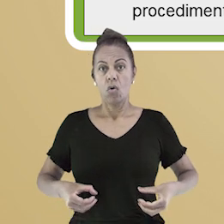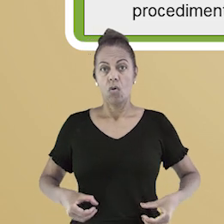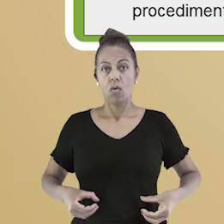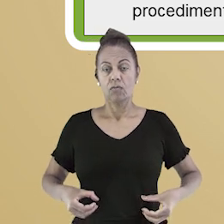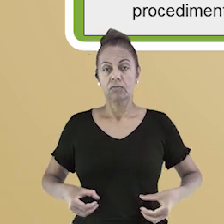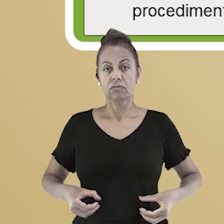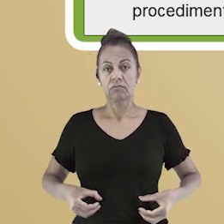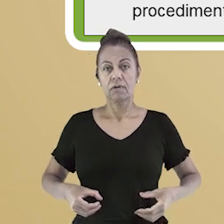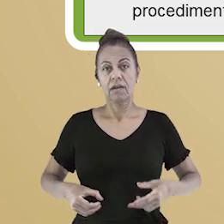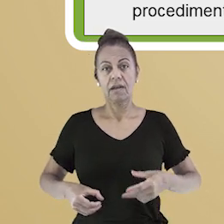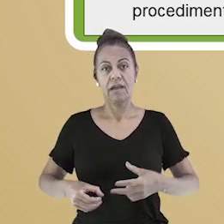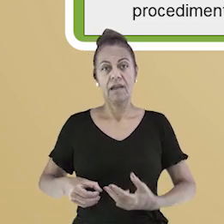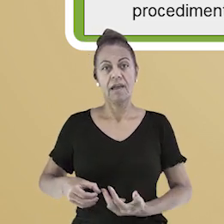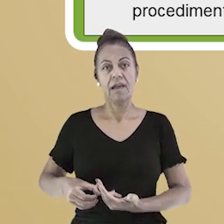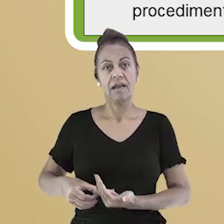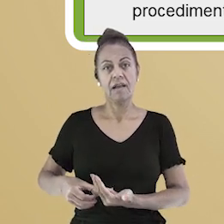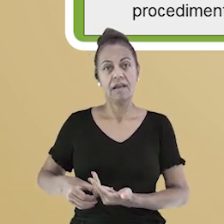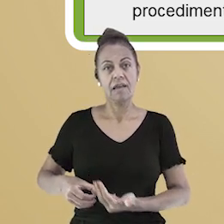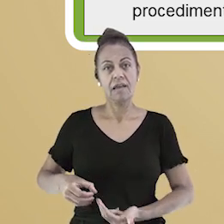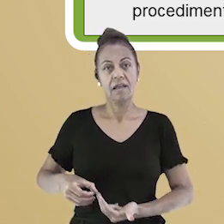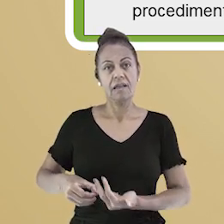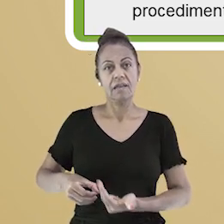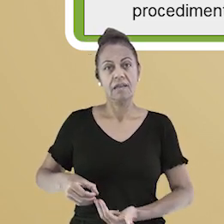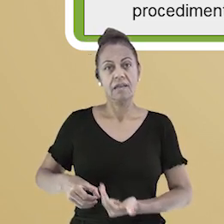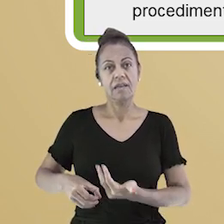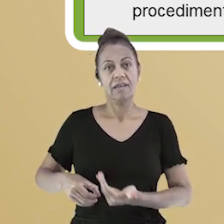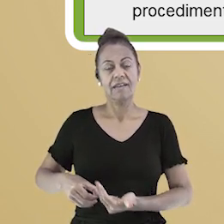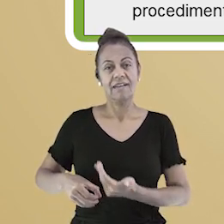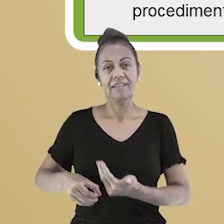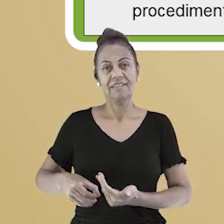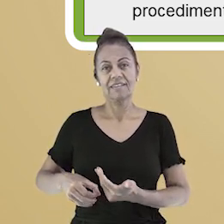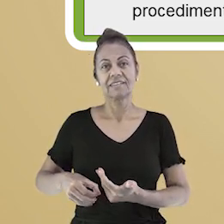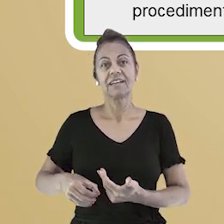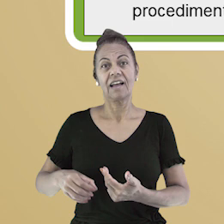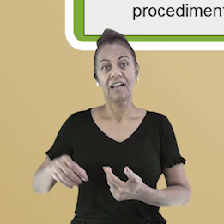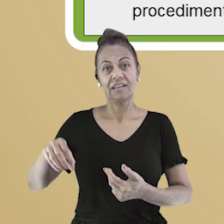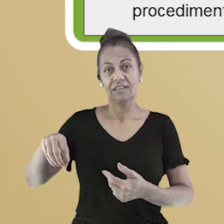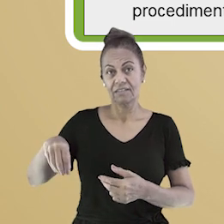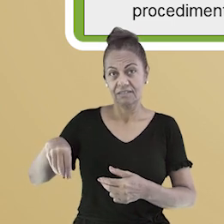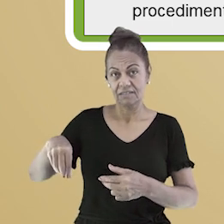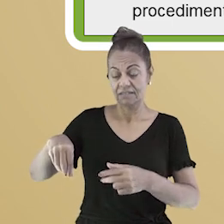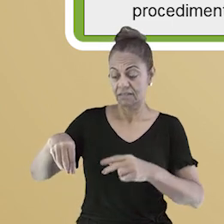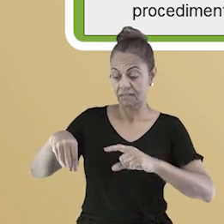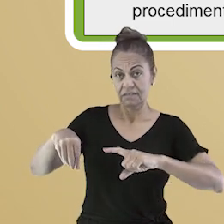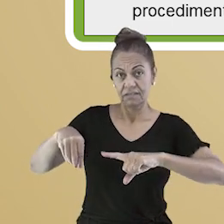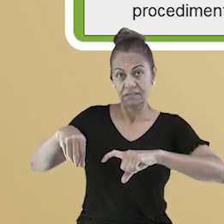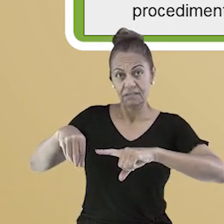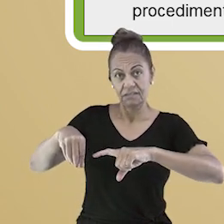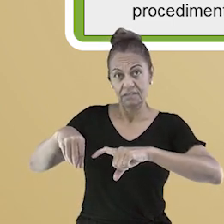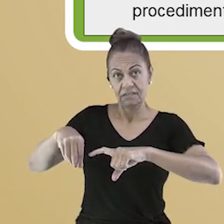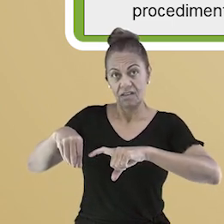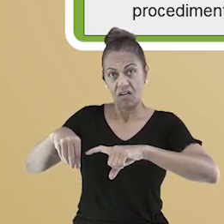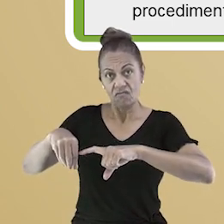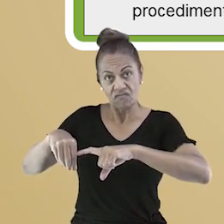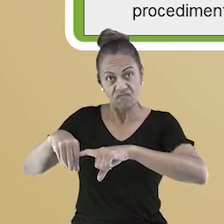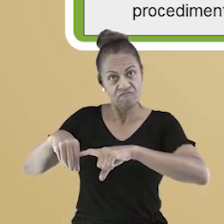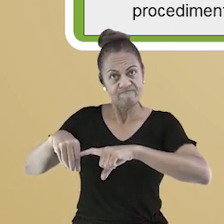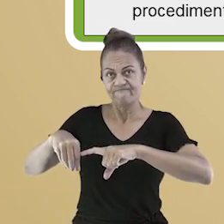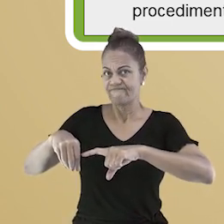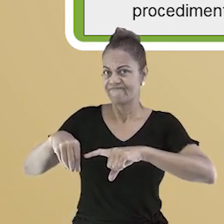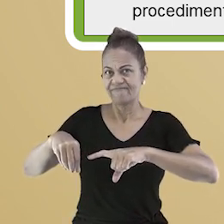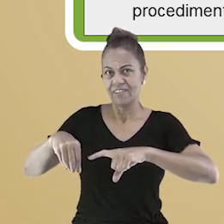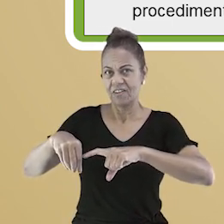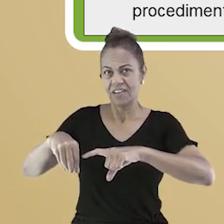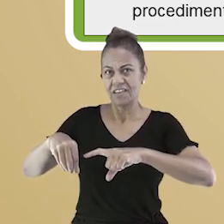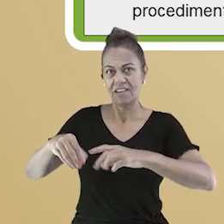se encontre com os espermatozoides e seja fecundado. É comum que seja feito para se aproveitar a cirurgia do parto, né?